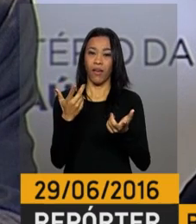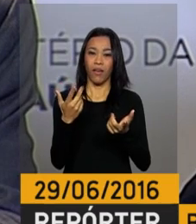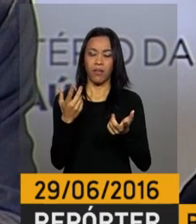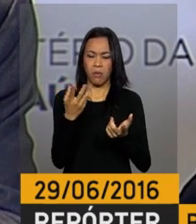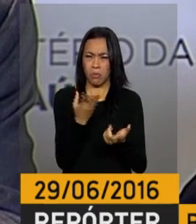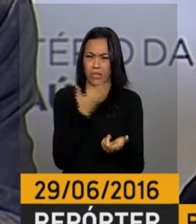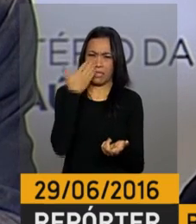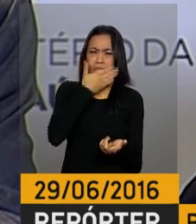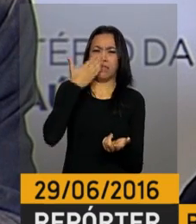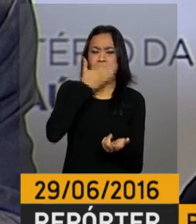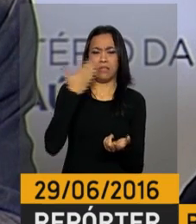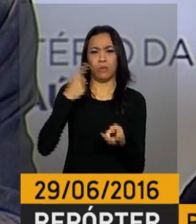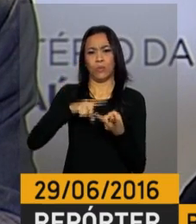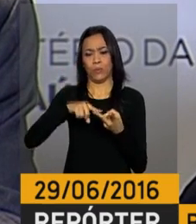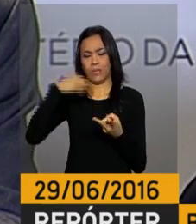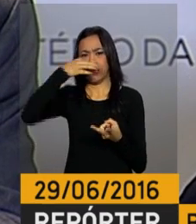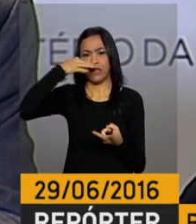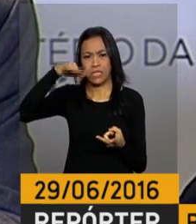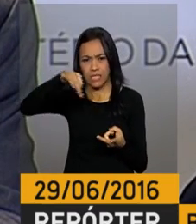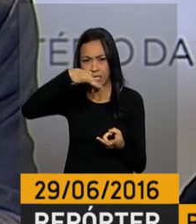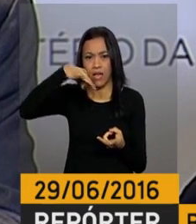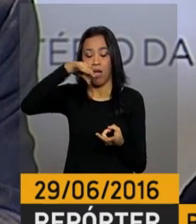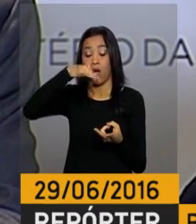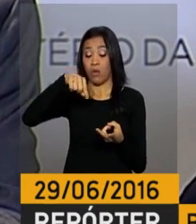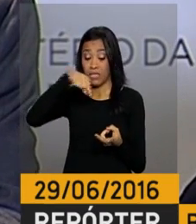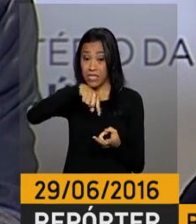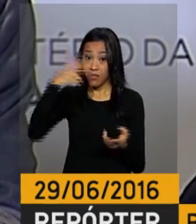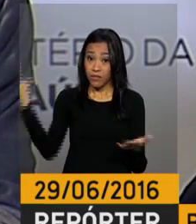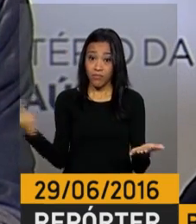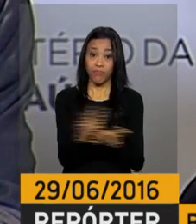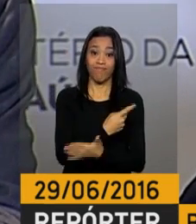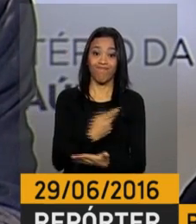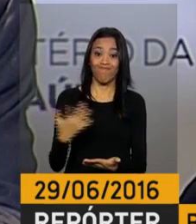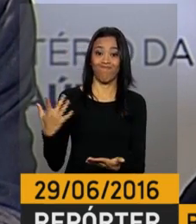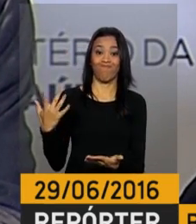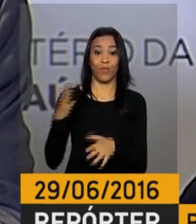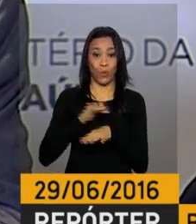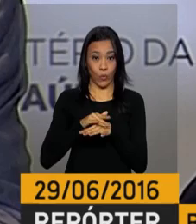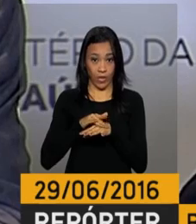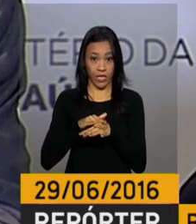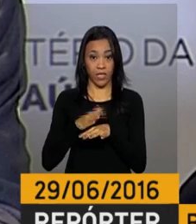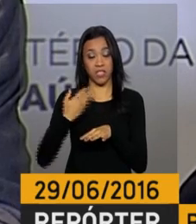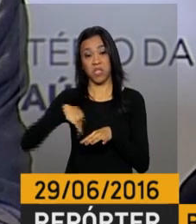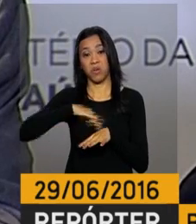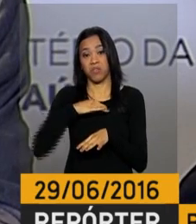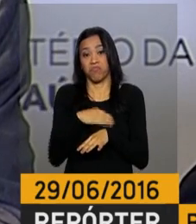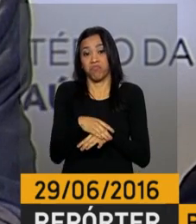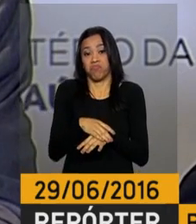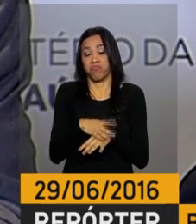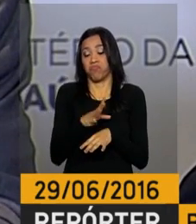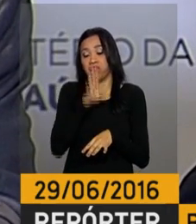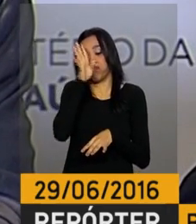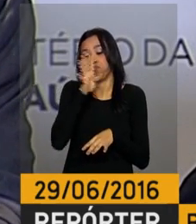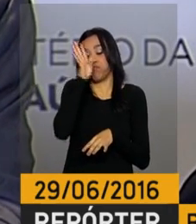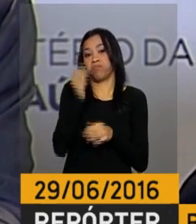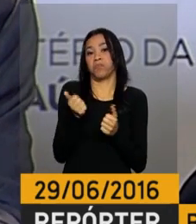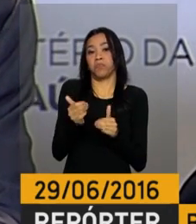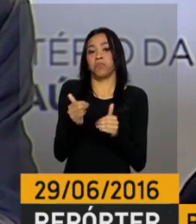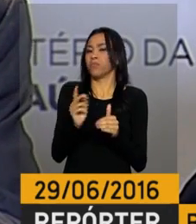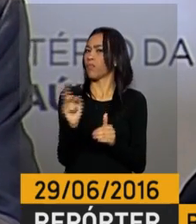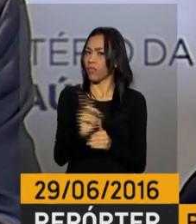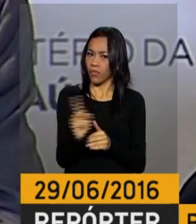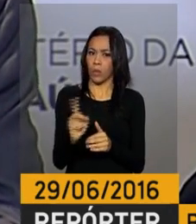não podemos ficar eh ap parte nem apáticos diante desse problema Estamos desde o